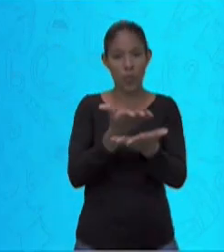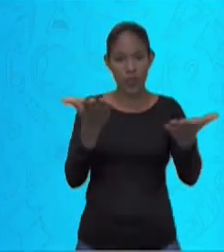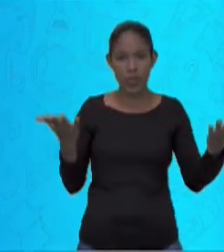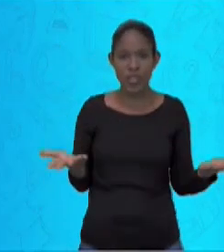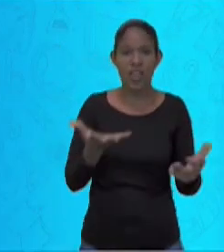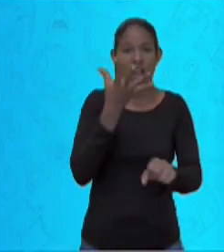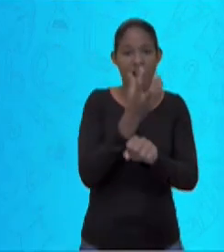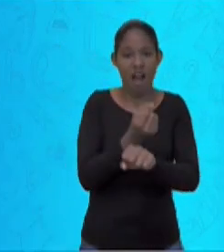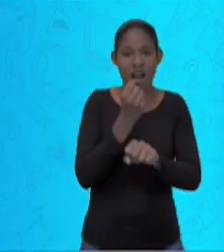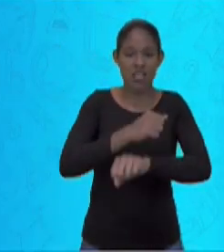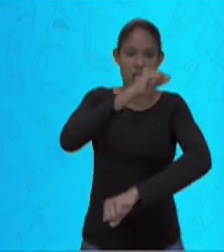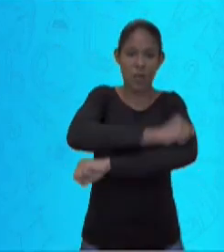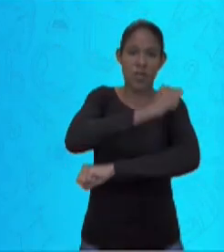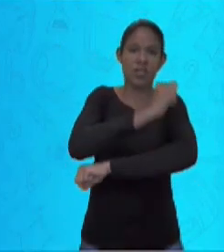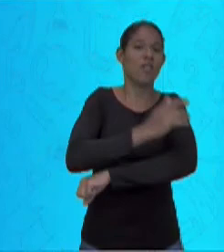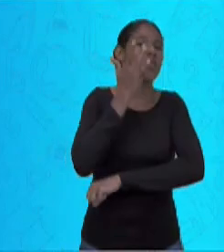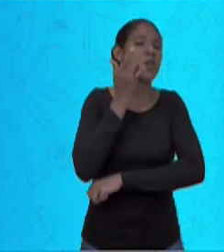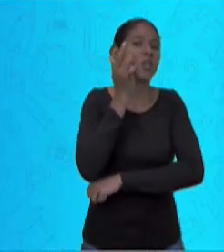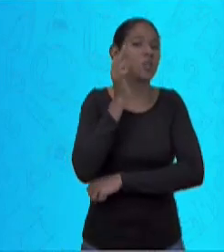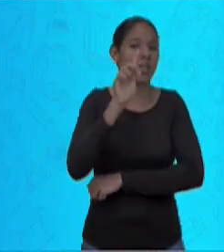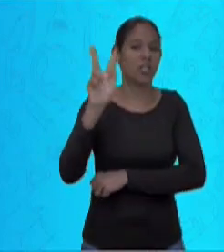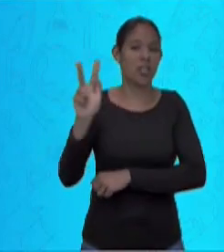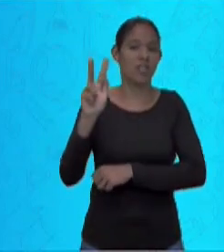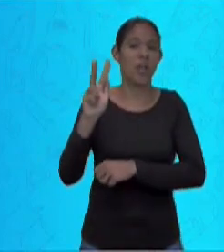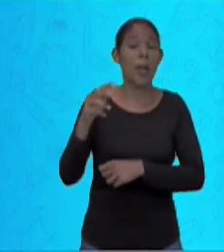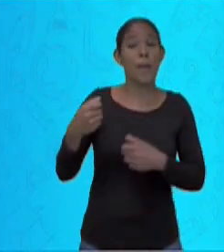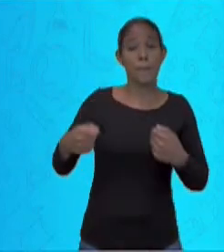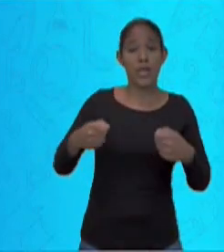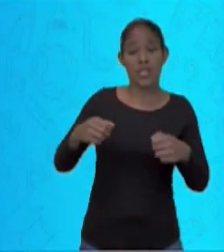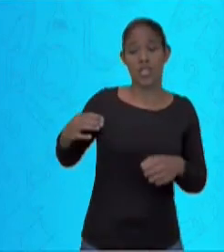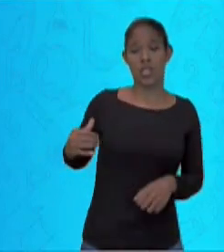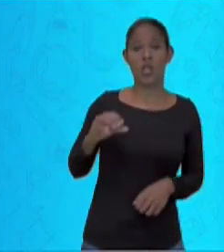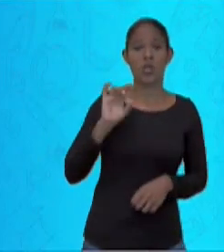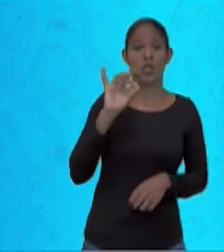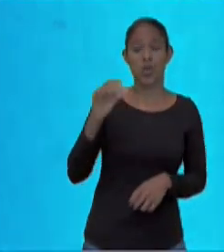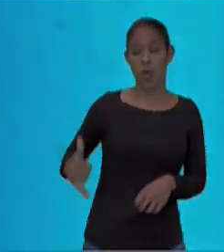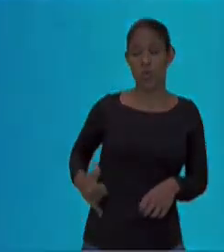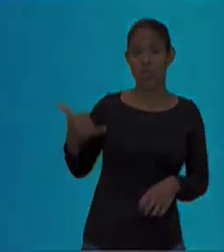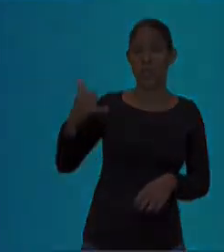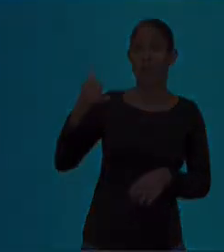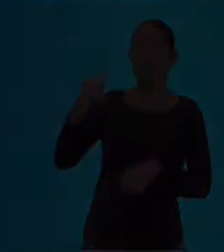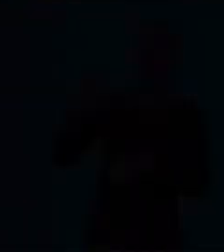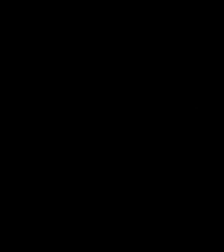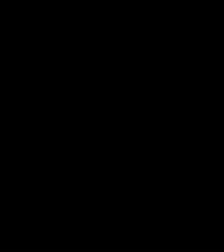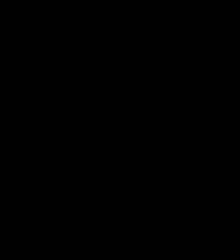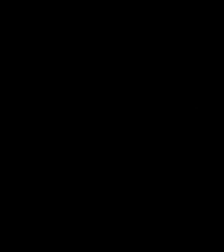apontar a câmera do seu celular na imagem que aparece no canto da tela. Até breve!